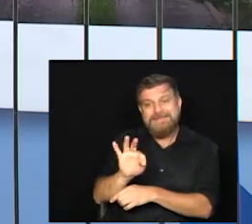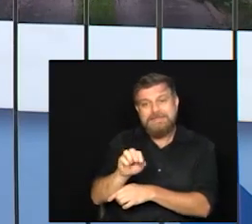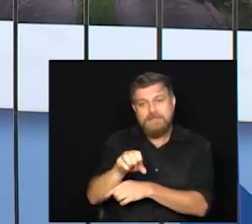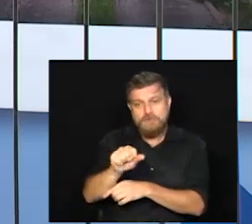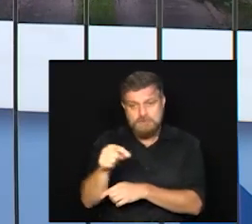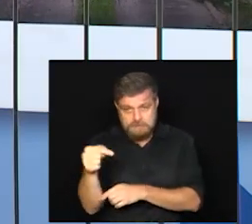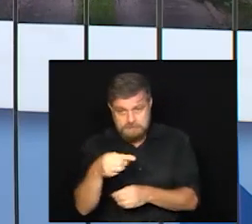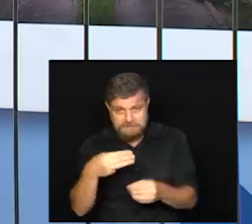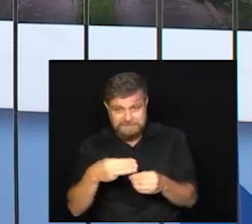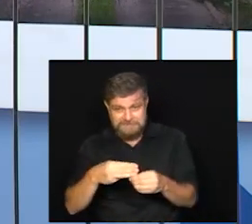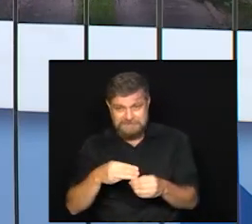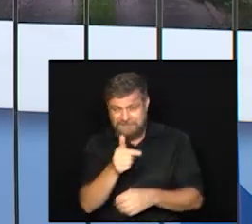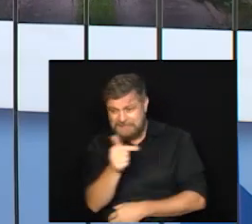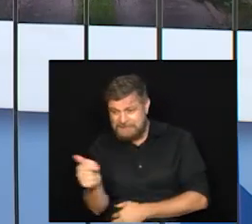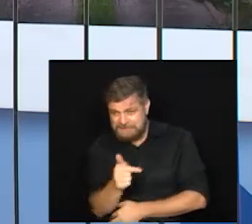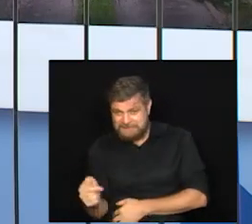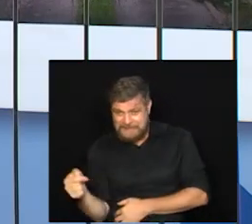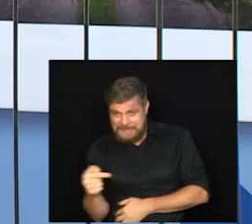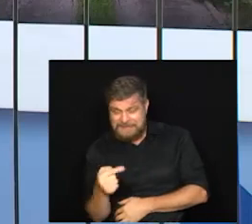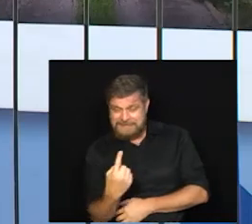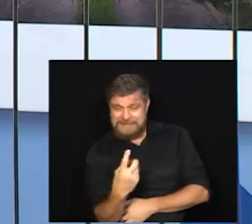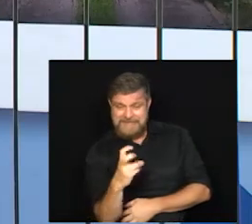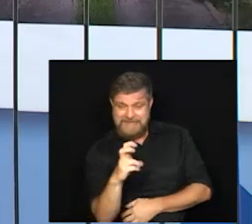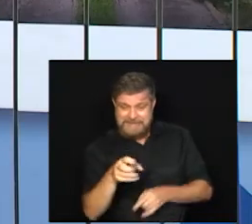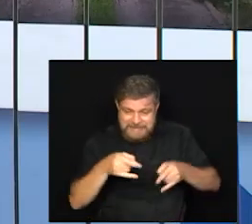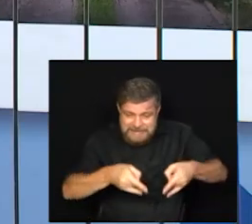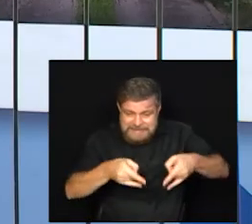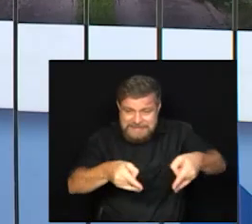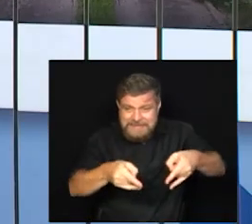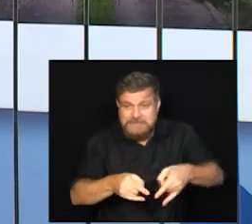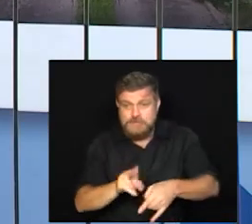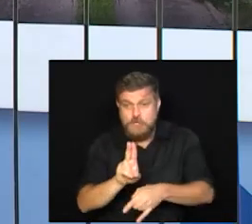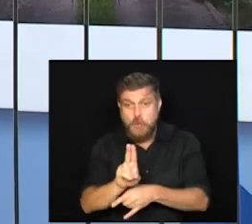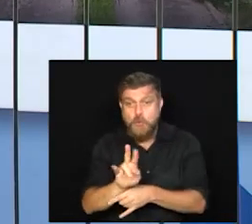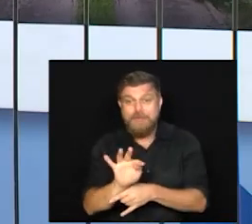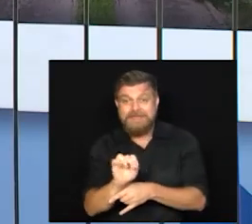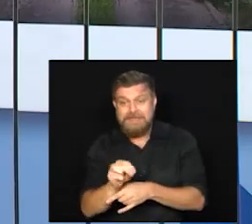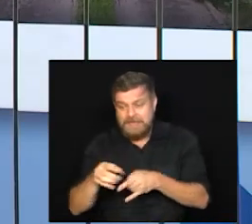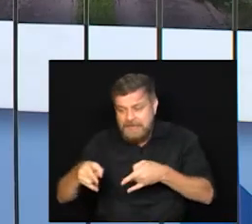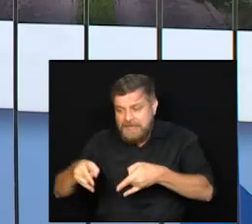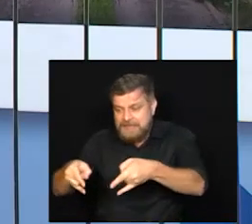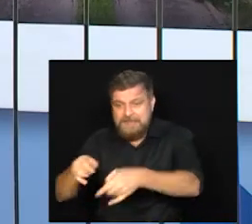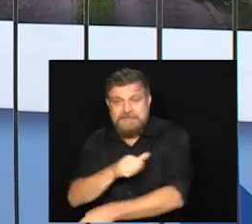a ideia é que 15 leitos de terapia intensiva e 30 de